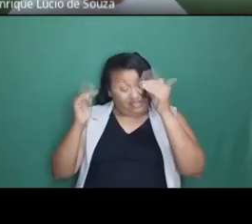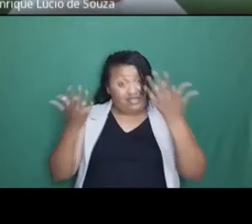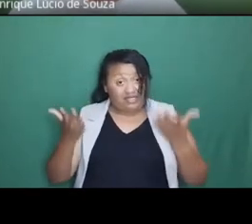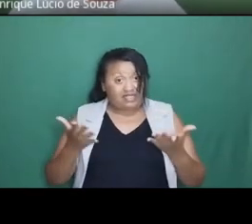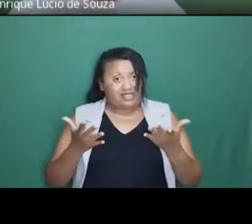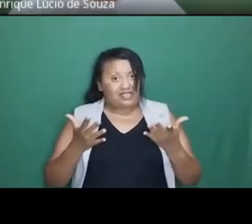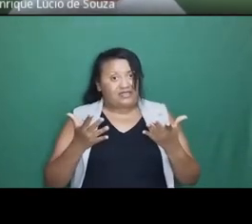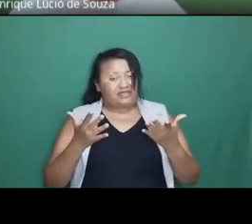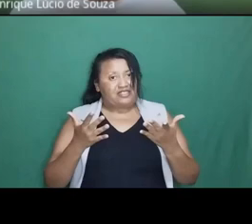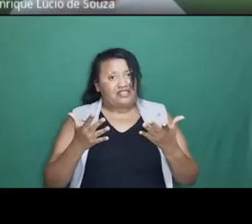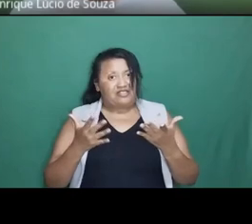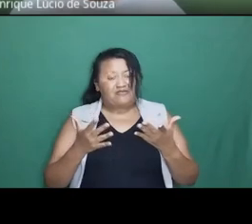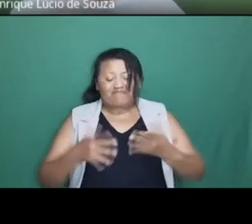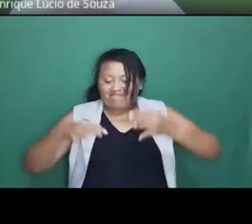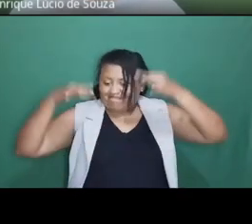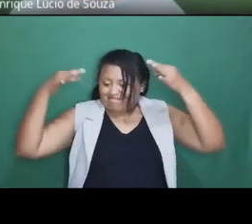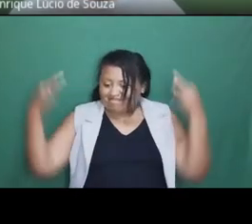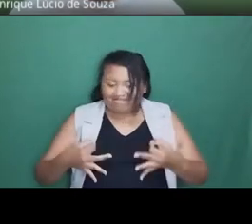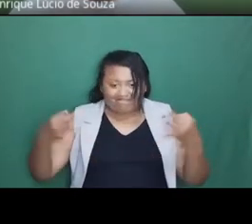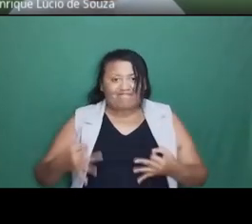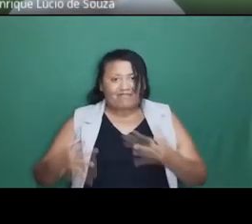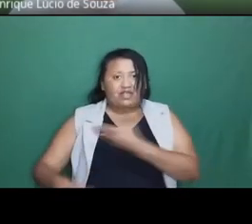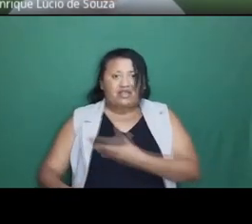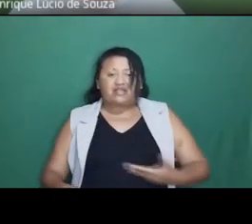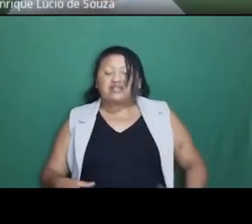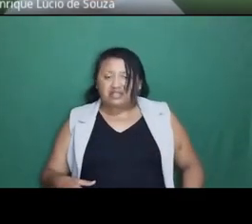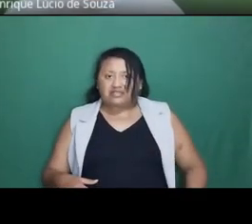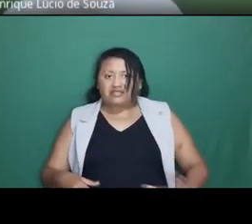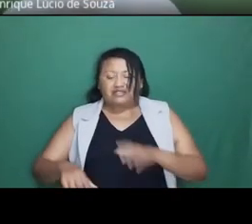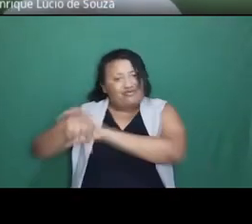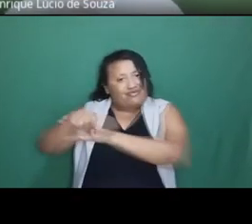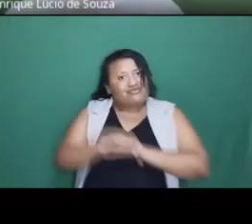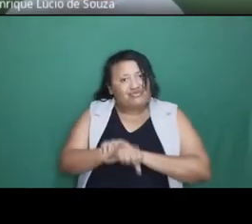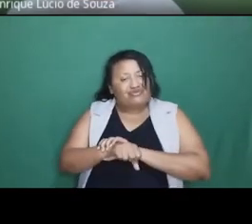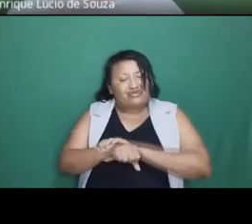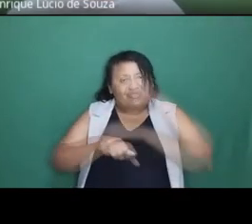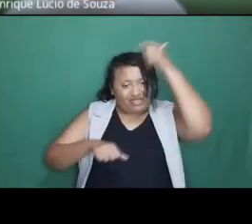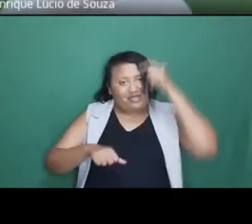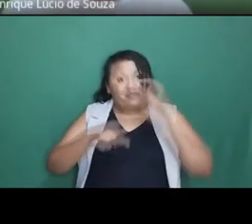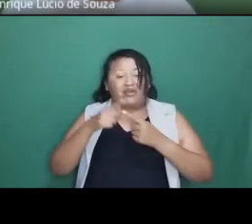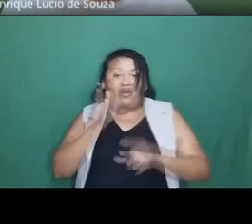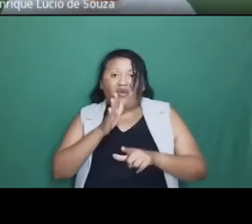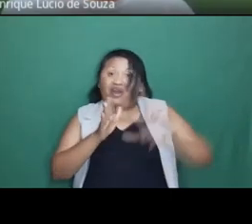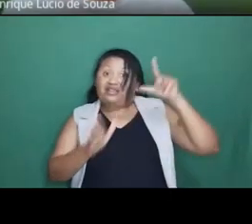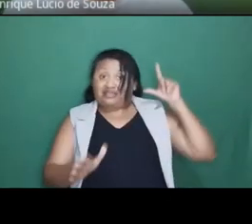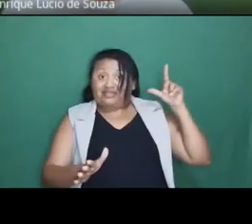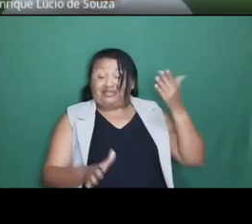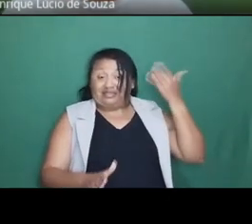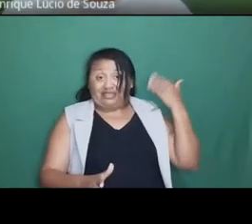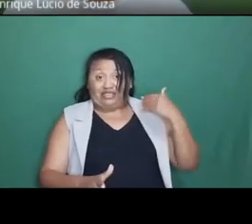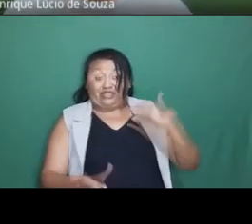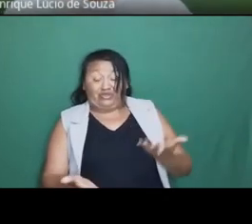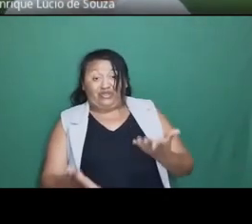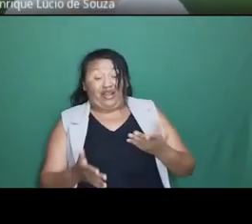soberano absolutista está errado falso Porque durante o regime não existia cidadão ainda